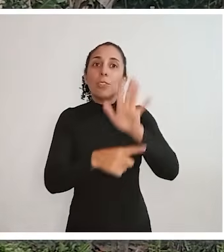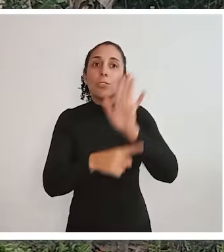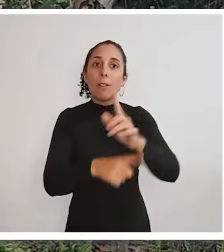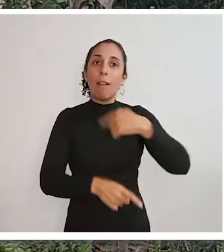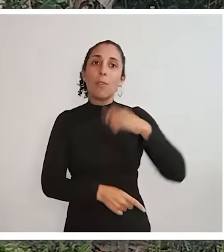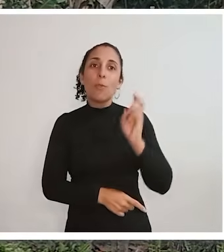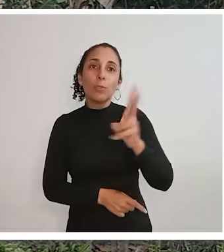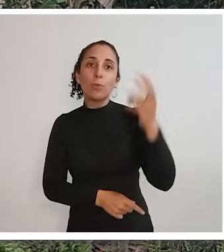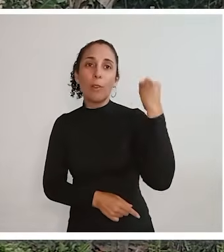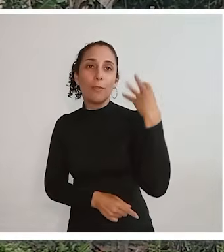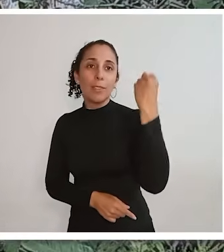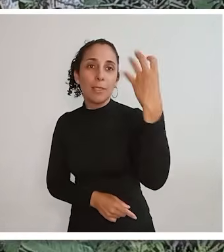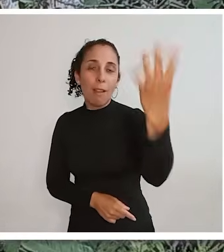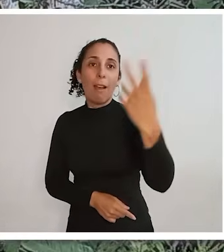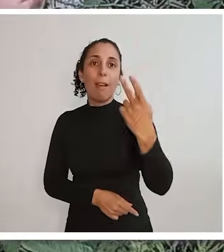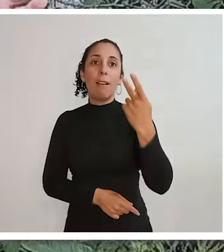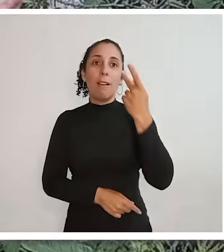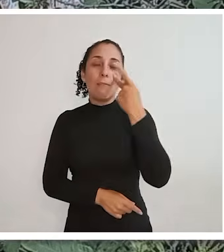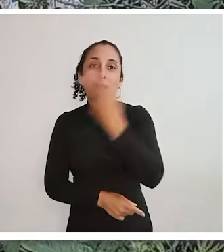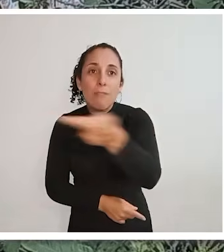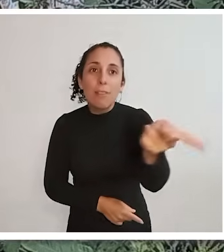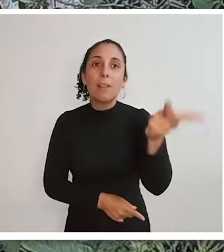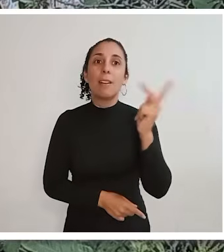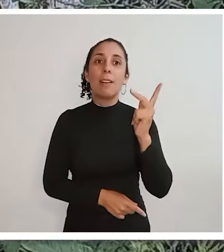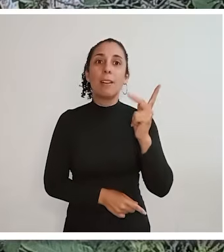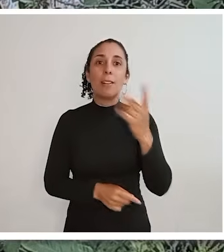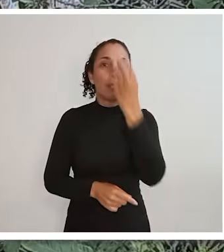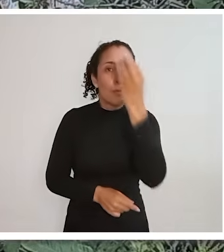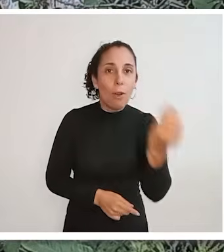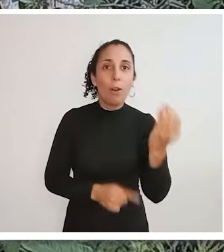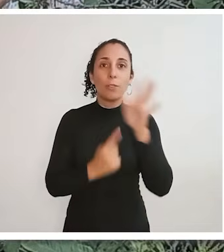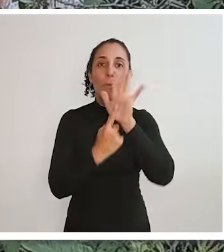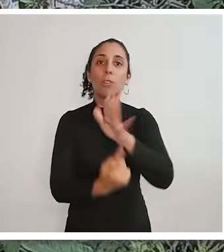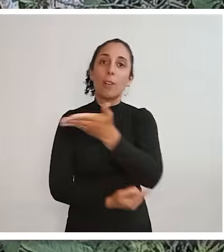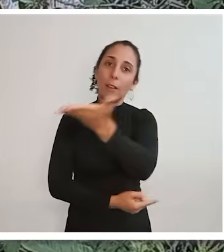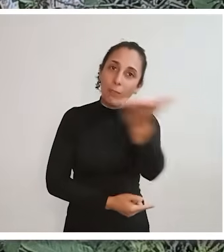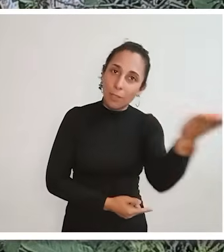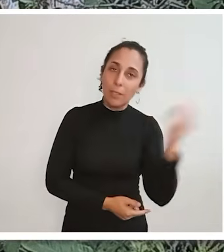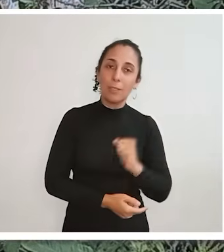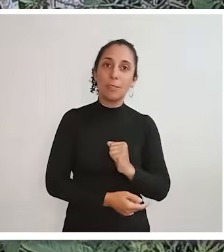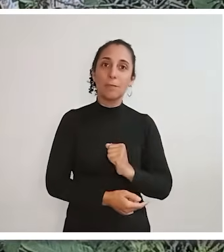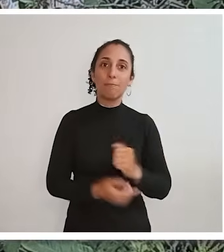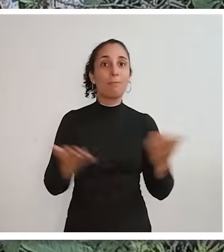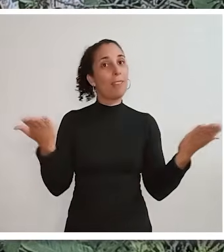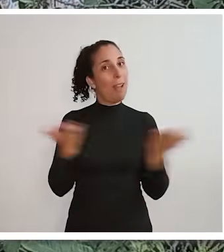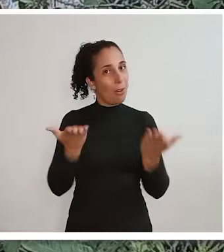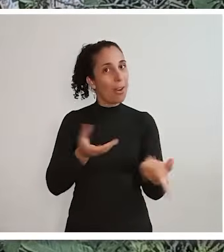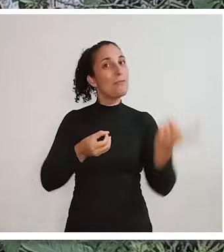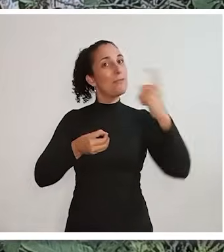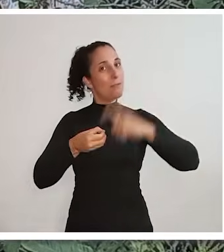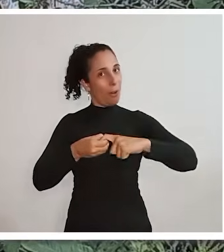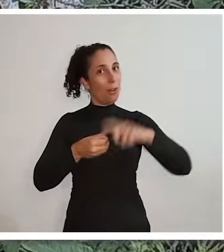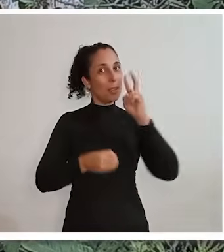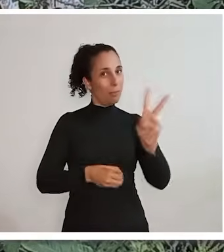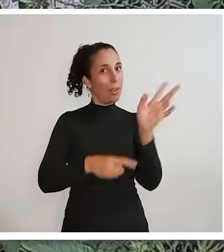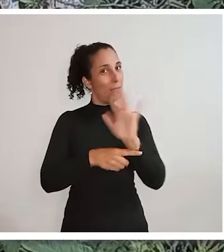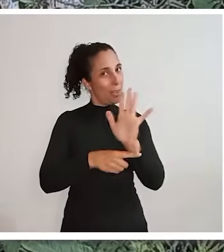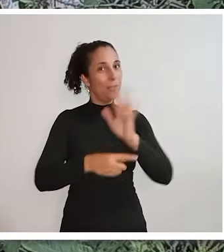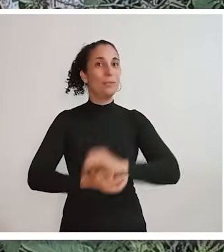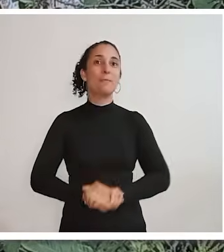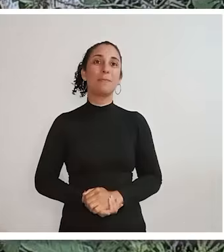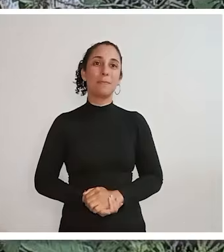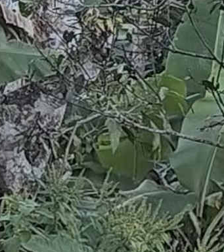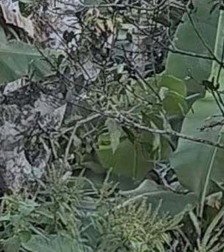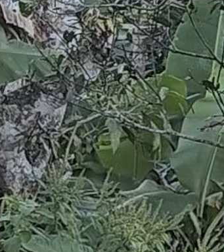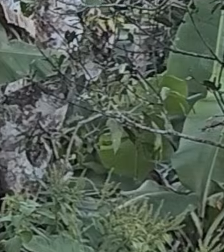tornar um membro do canal Trips e Fotos. Ajuda a gente a continuar divulgando essas imagens que são desconhecidas pela maioria das pessoas.